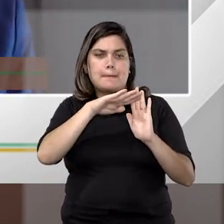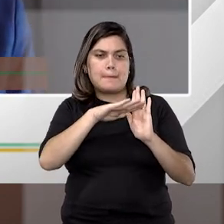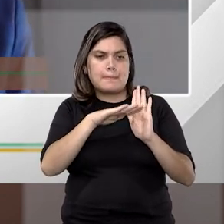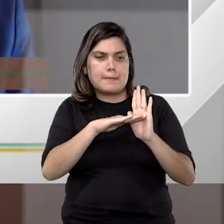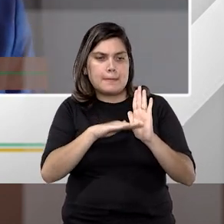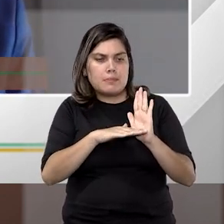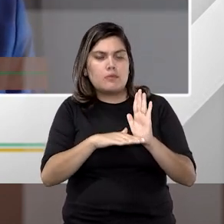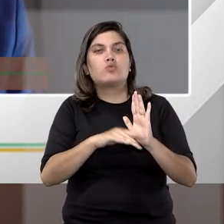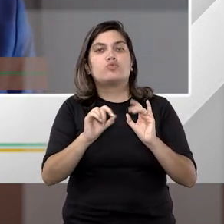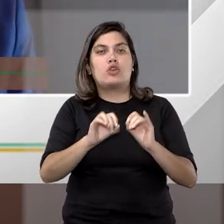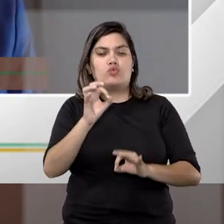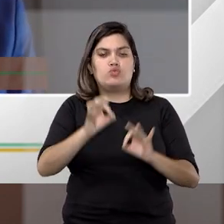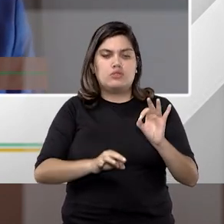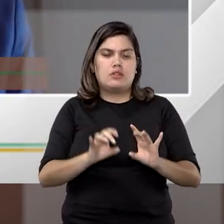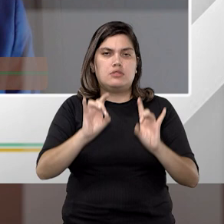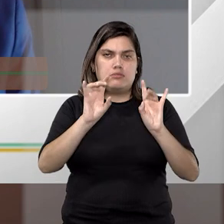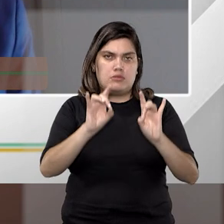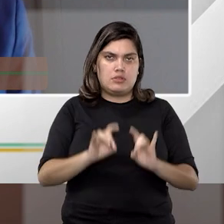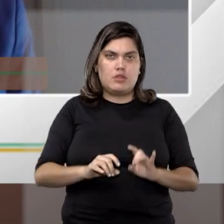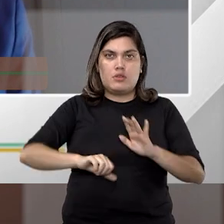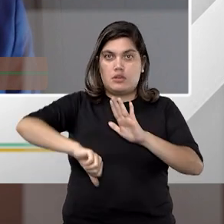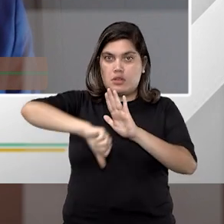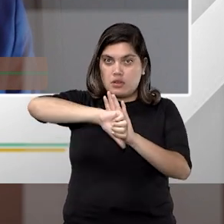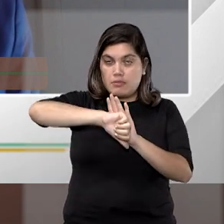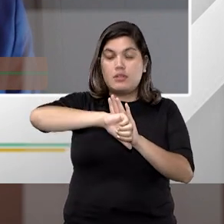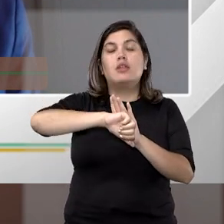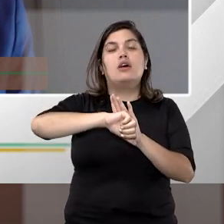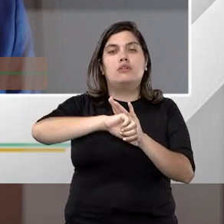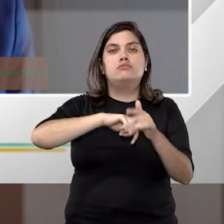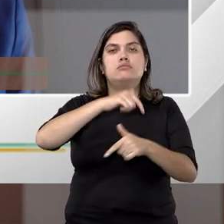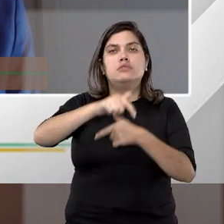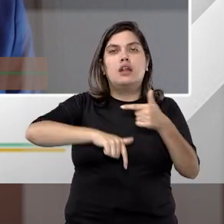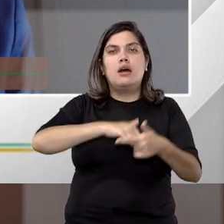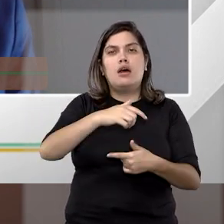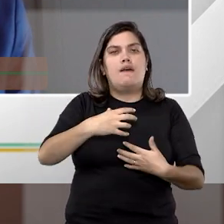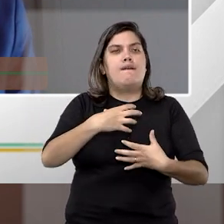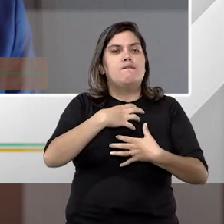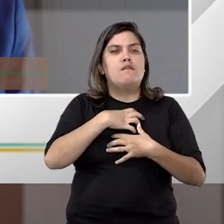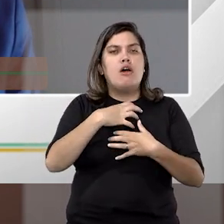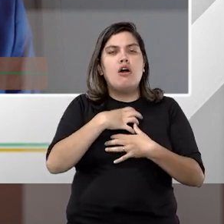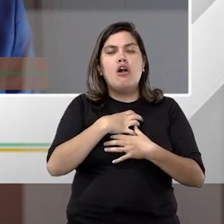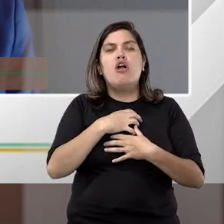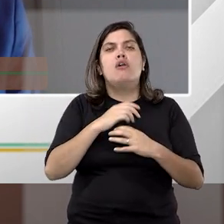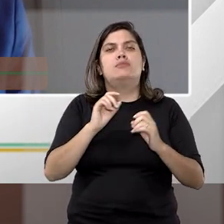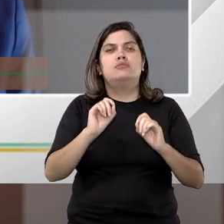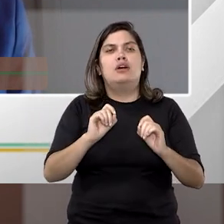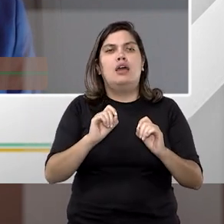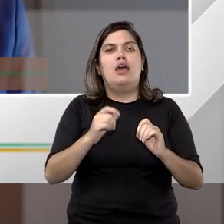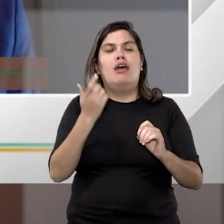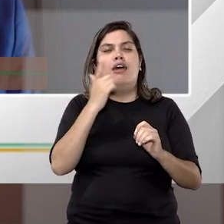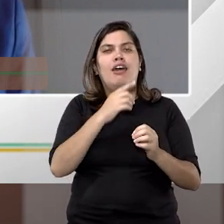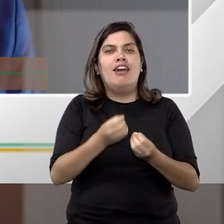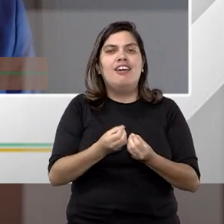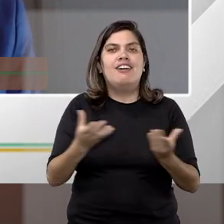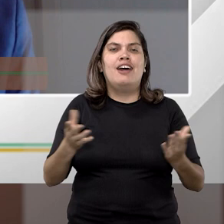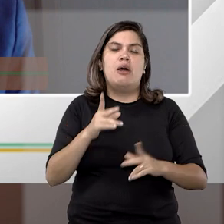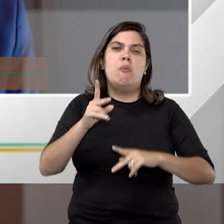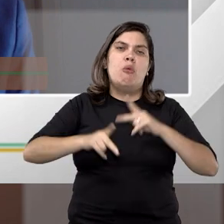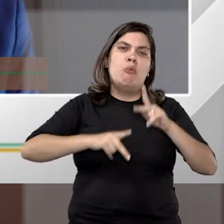propiciar mecanismos para que o Juizado Especial Criminal ato e na sua forma de